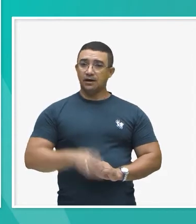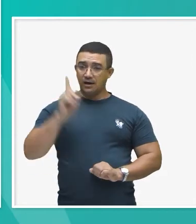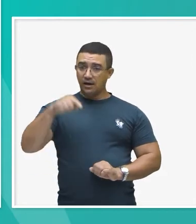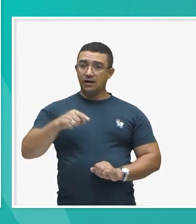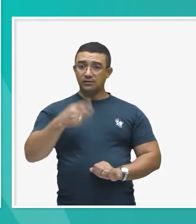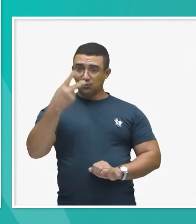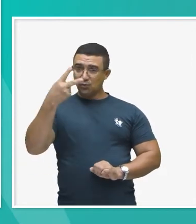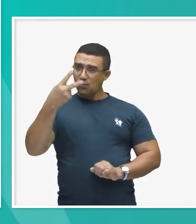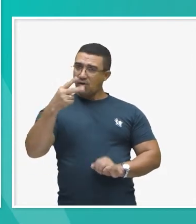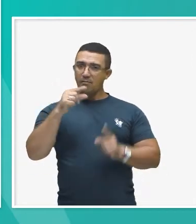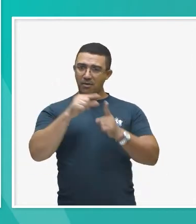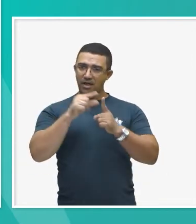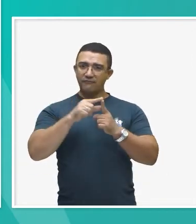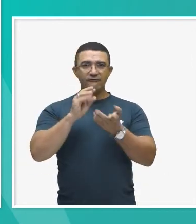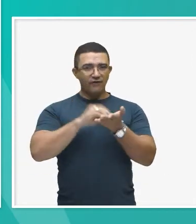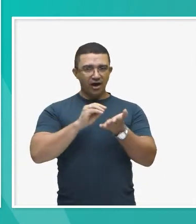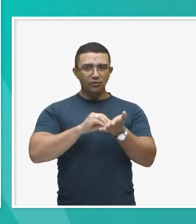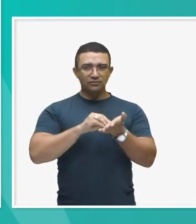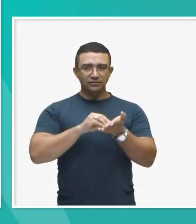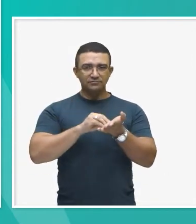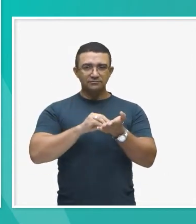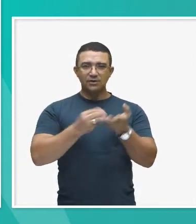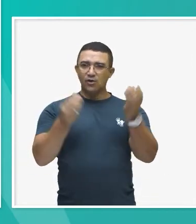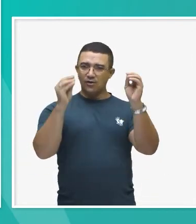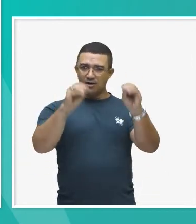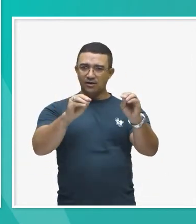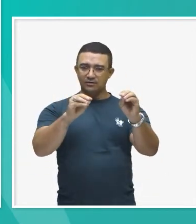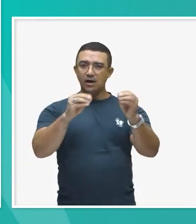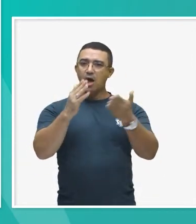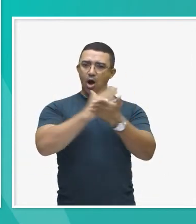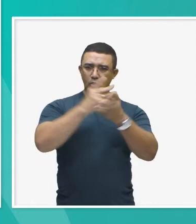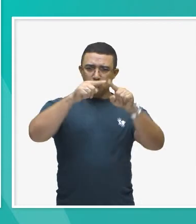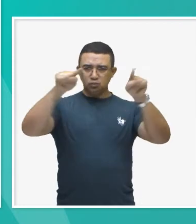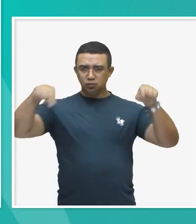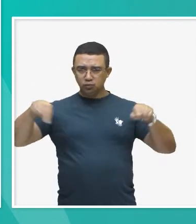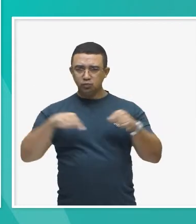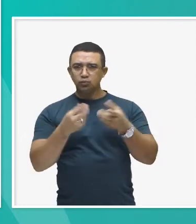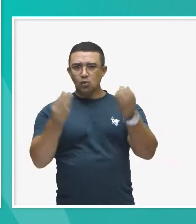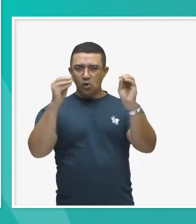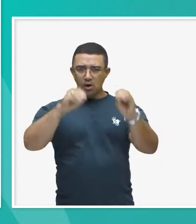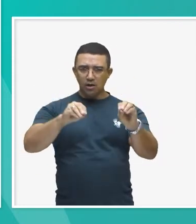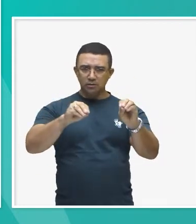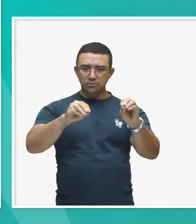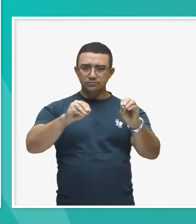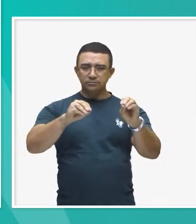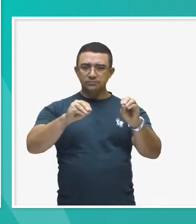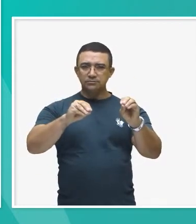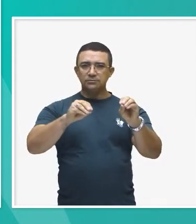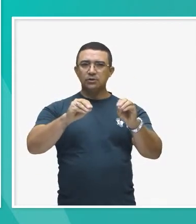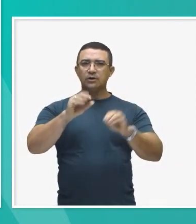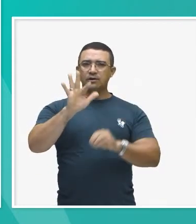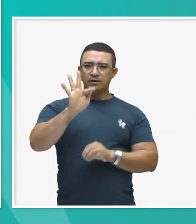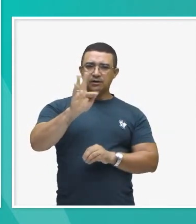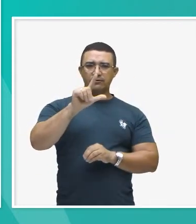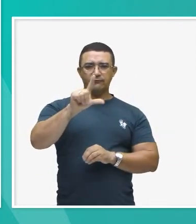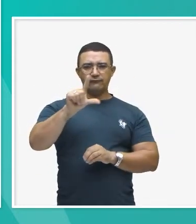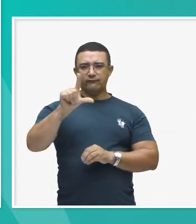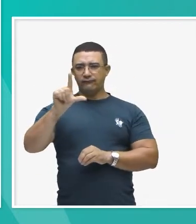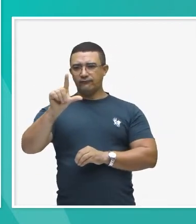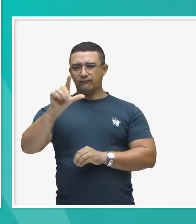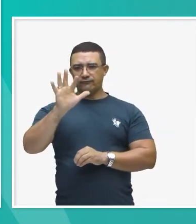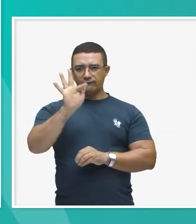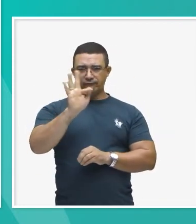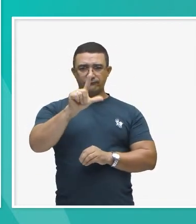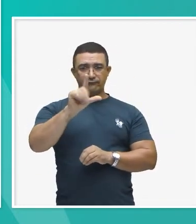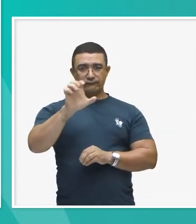gente? Está faltando mais uma. As turmas agora estão dizendo conservationist and fleet. Bom, já vi bastante dali da participação de